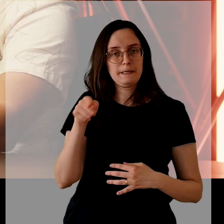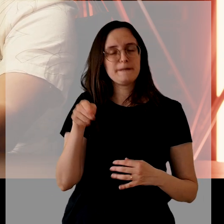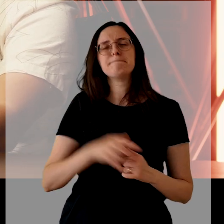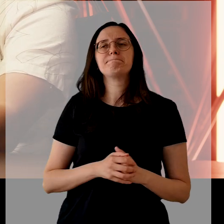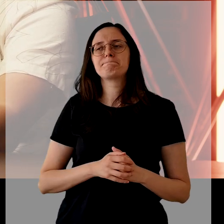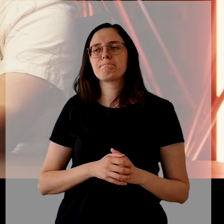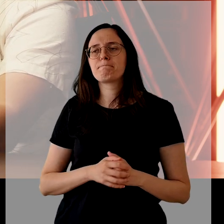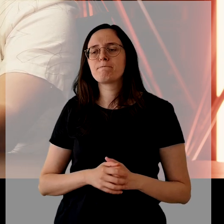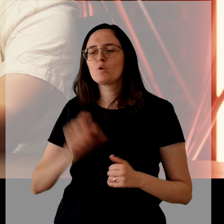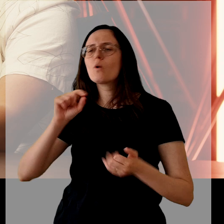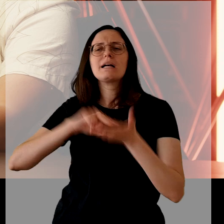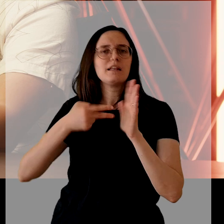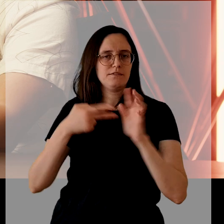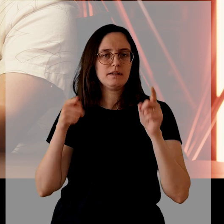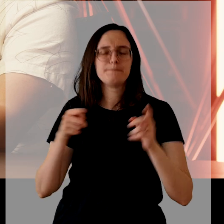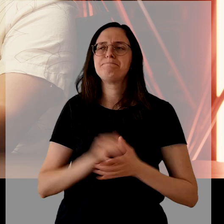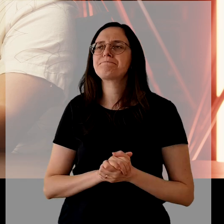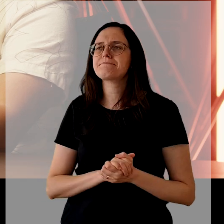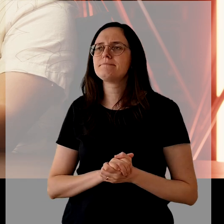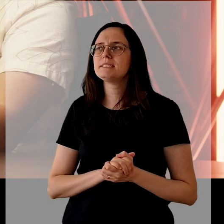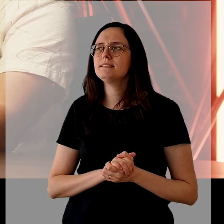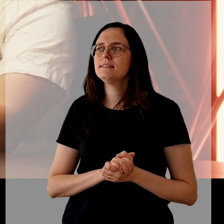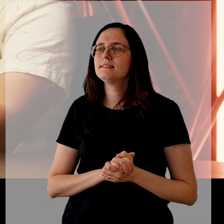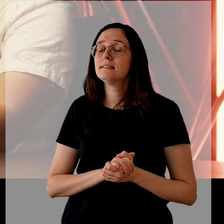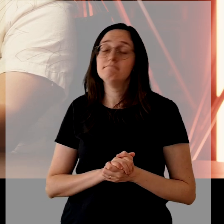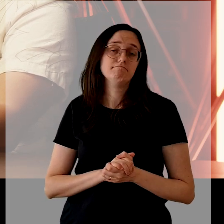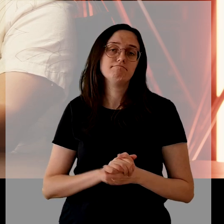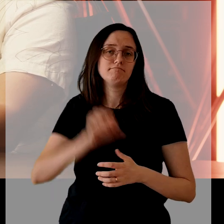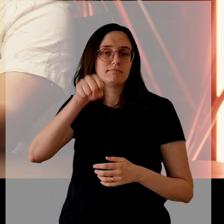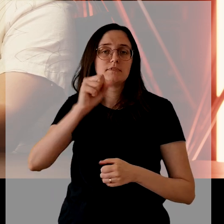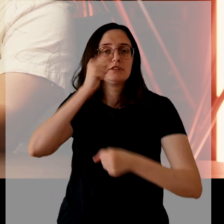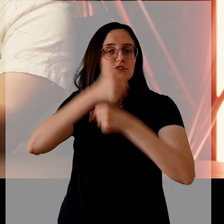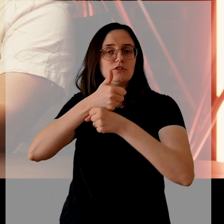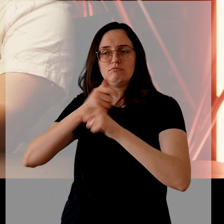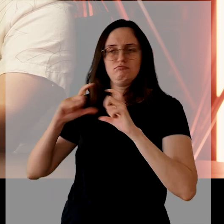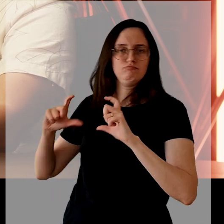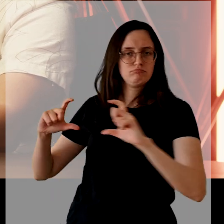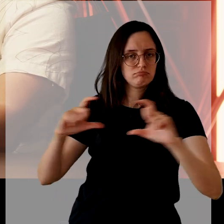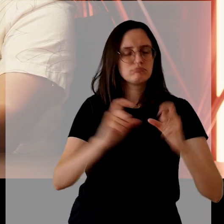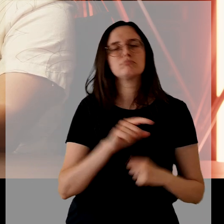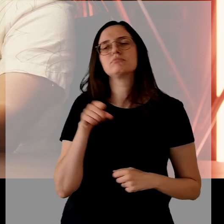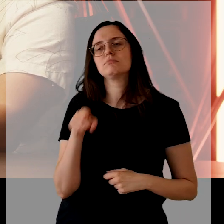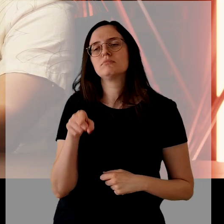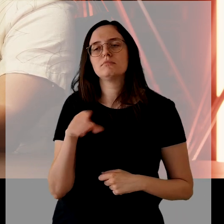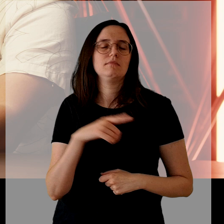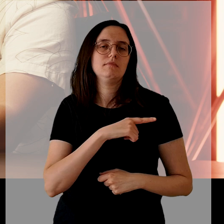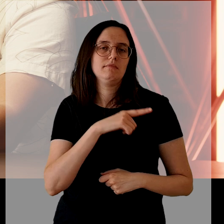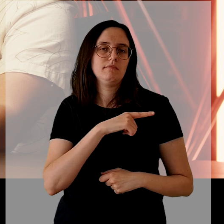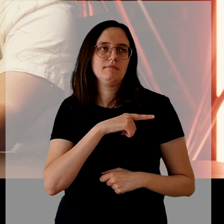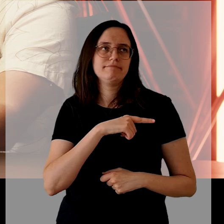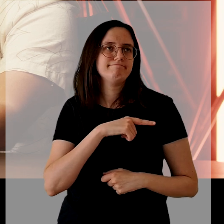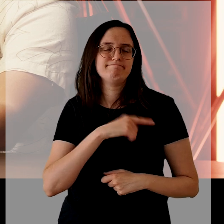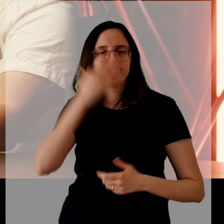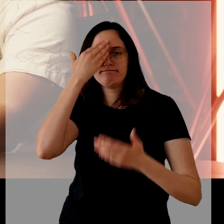assim, do que se trata disso, sim, o diretor de fotografia ele tem uma